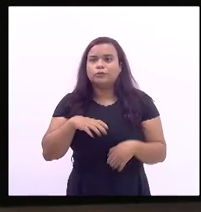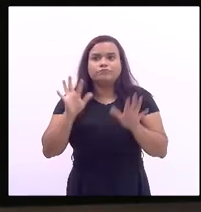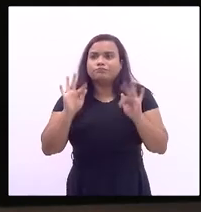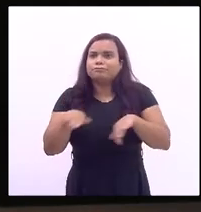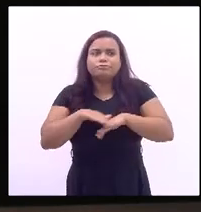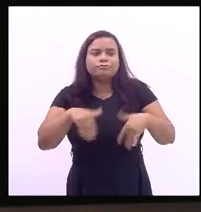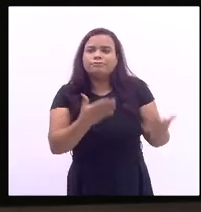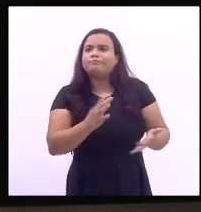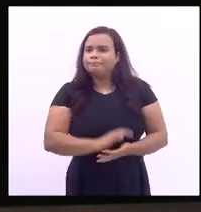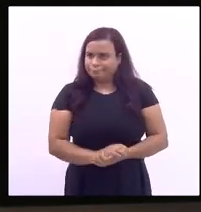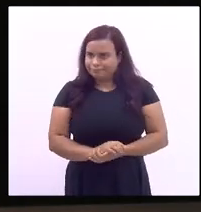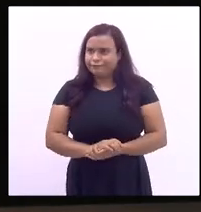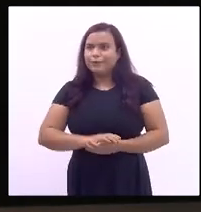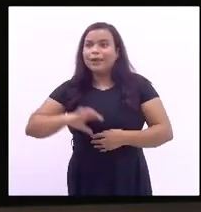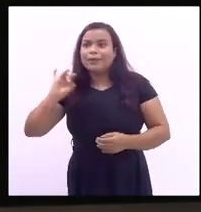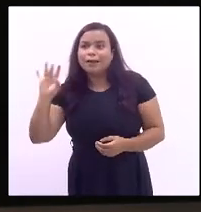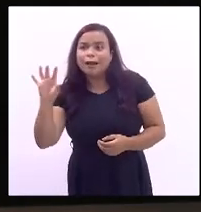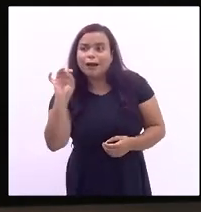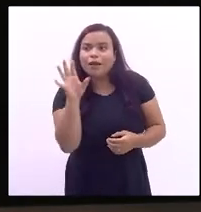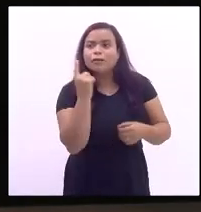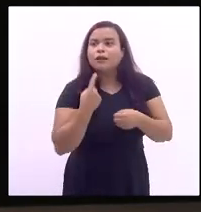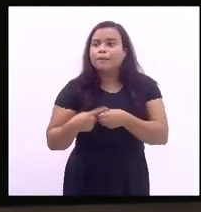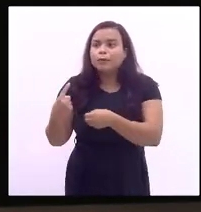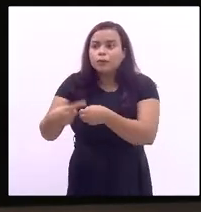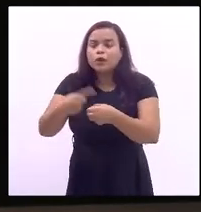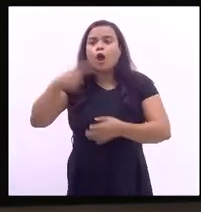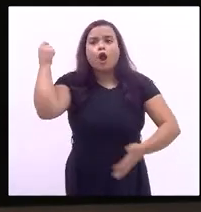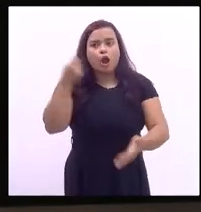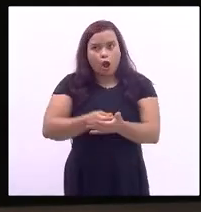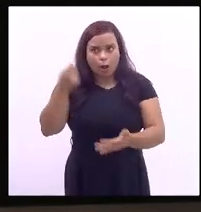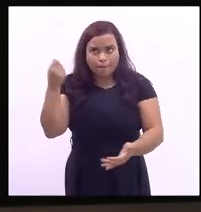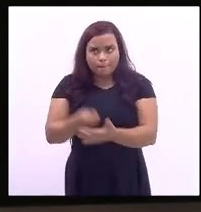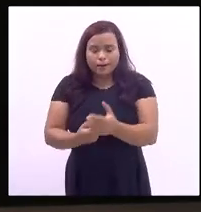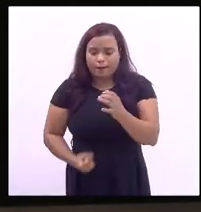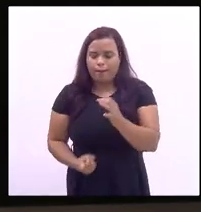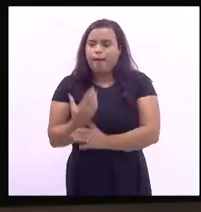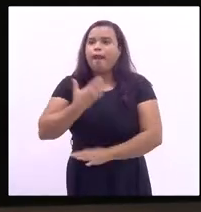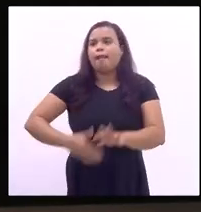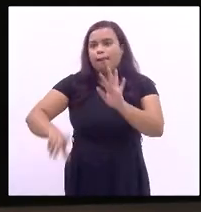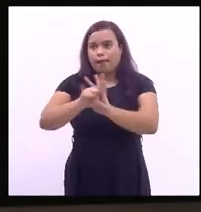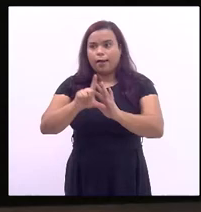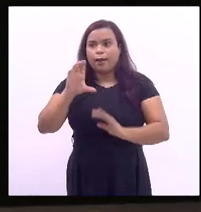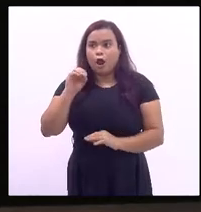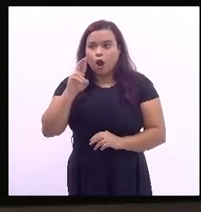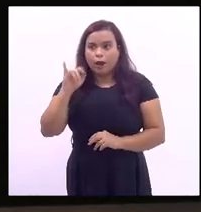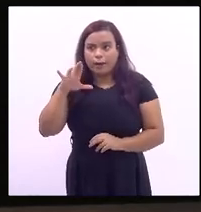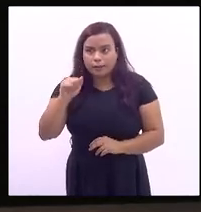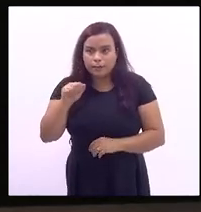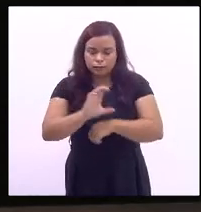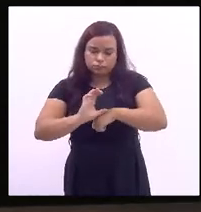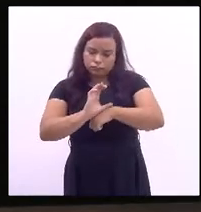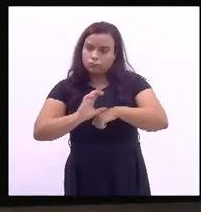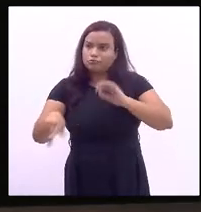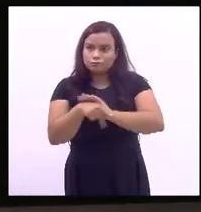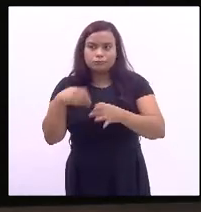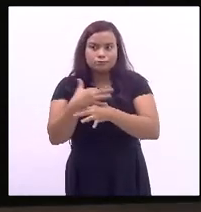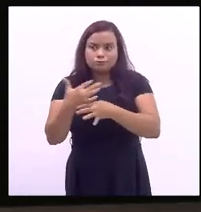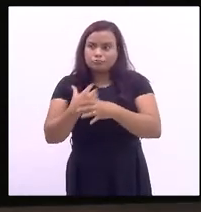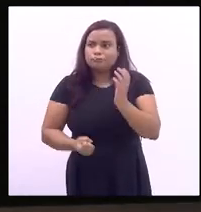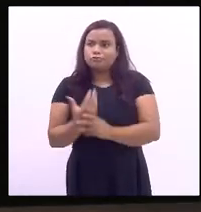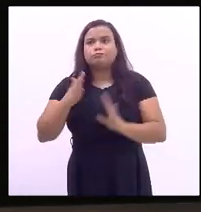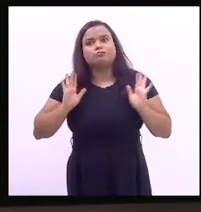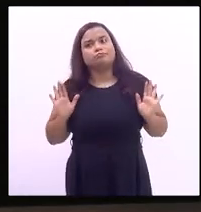cada município é obrigado a fazer a sua lei orgânica aqui é a Constituição da cidade